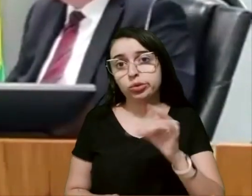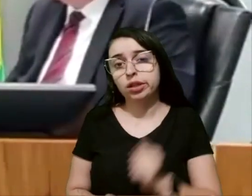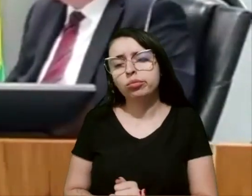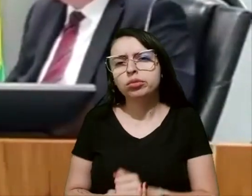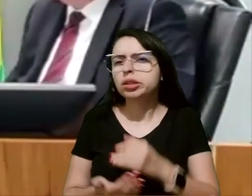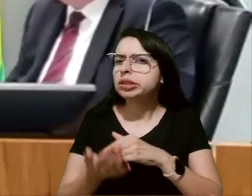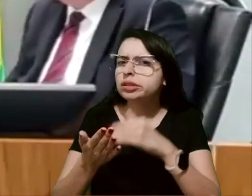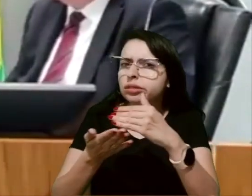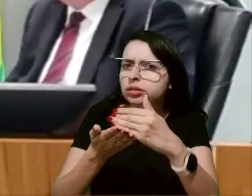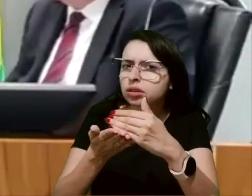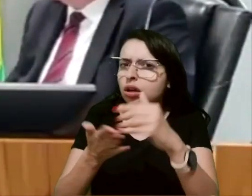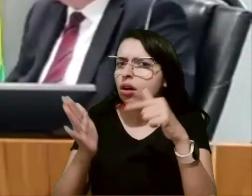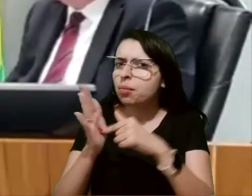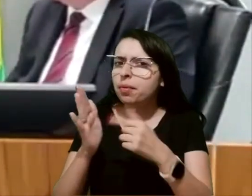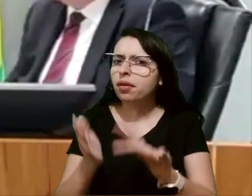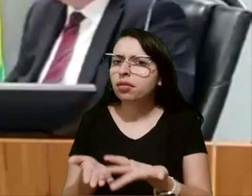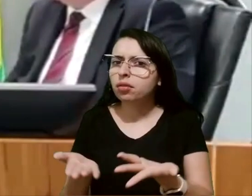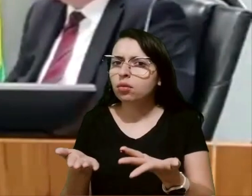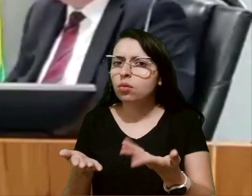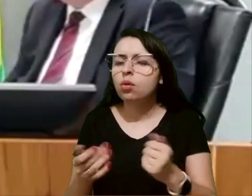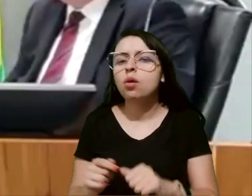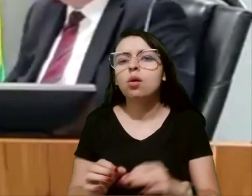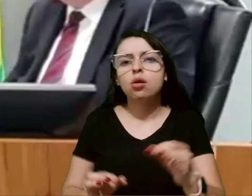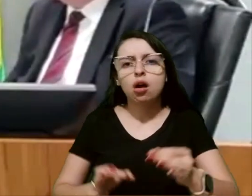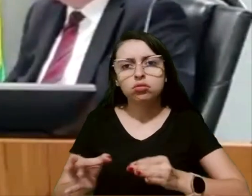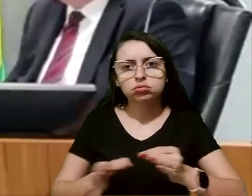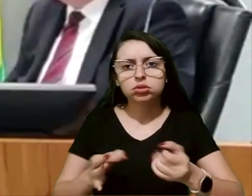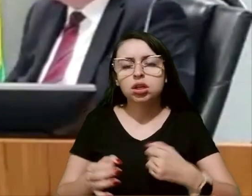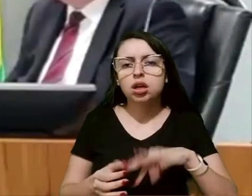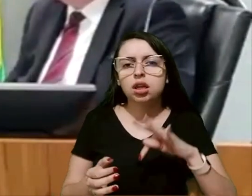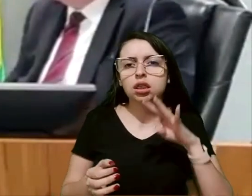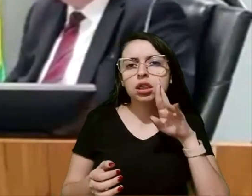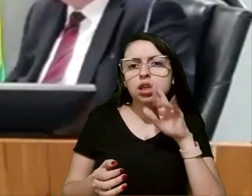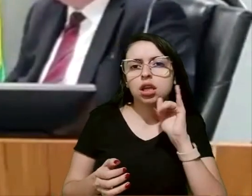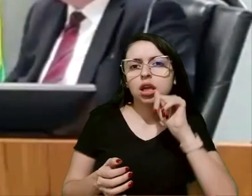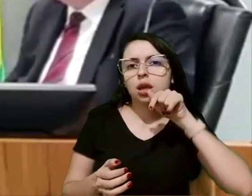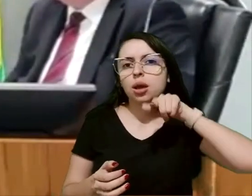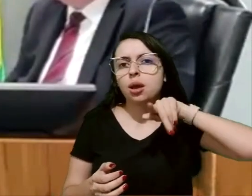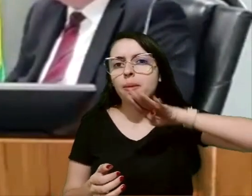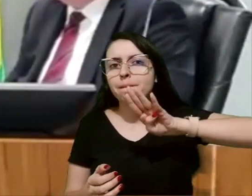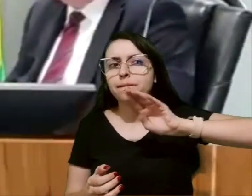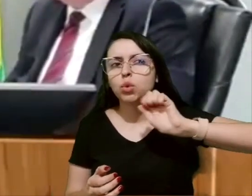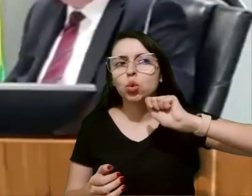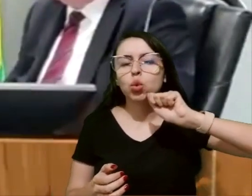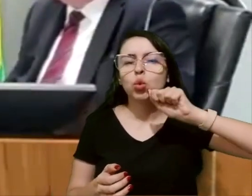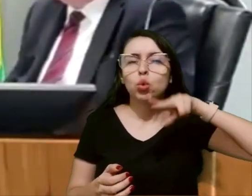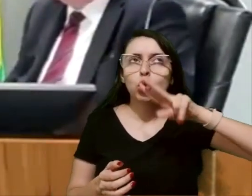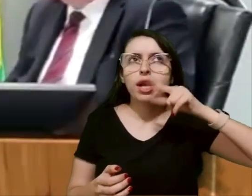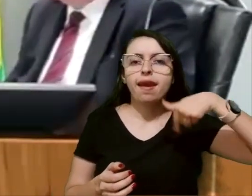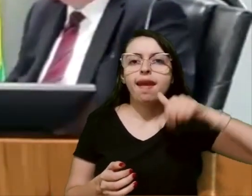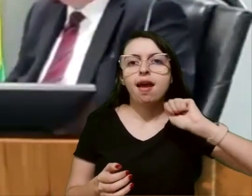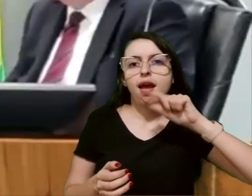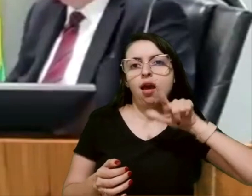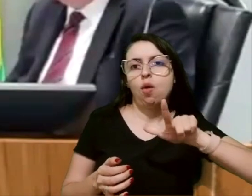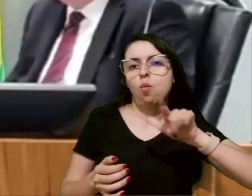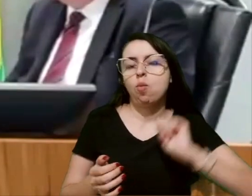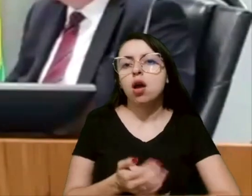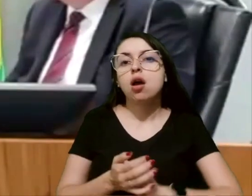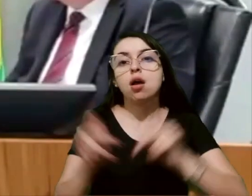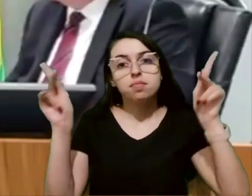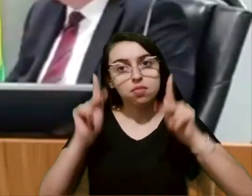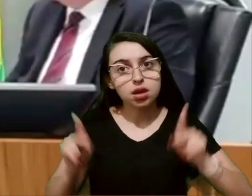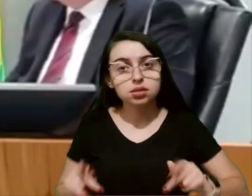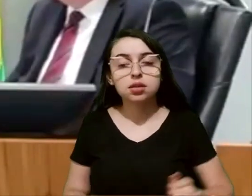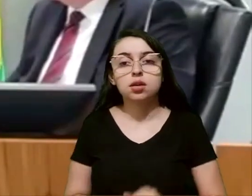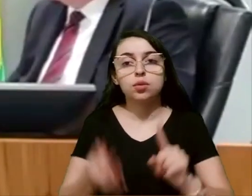infelizmente, né. Até que ponto? Até o ponto em que ou o tribunal pacifique a questão, e aí precisa ver